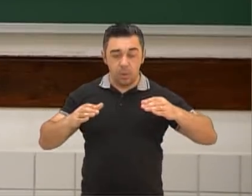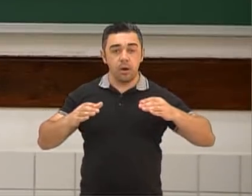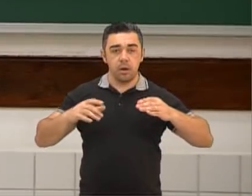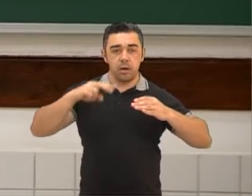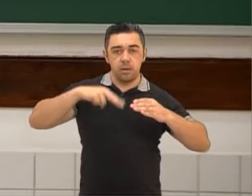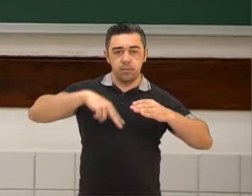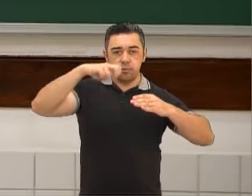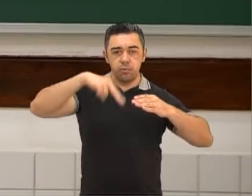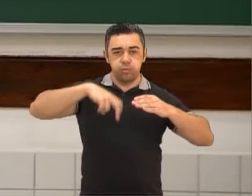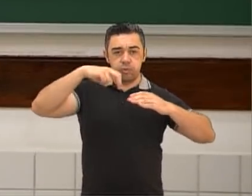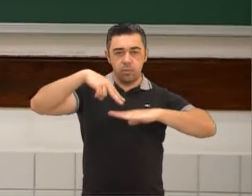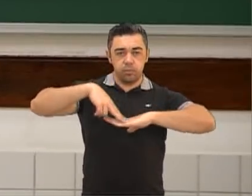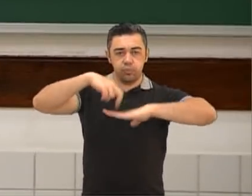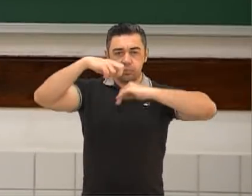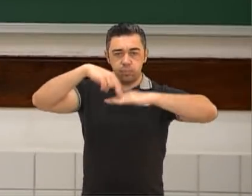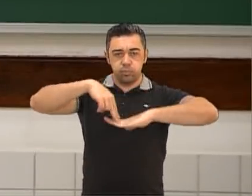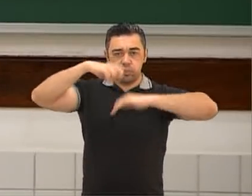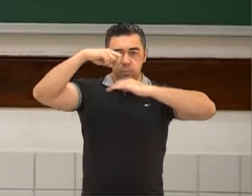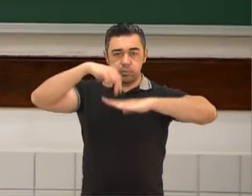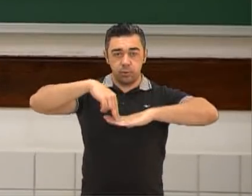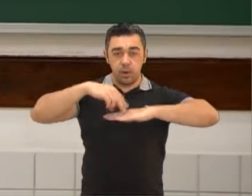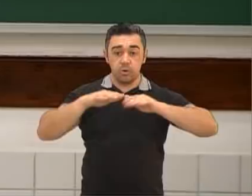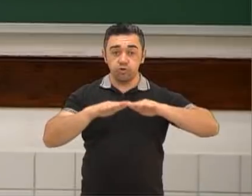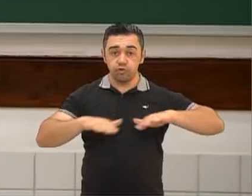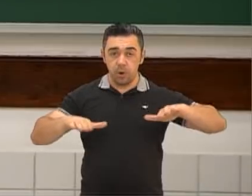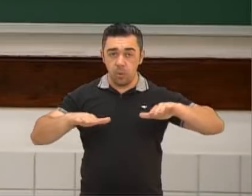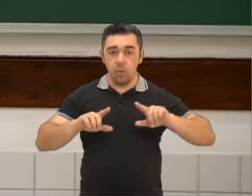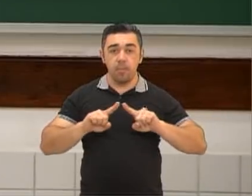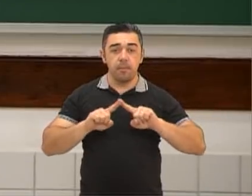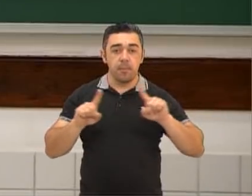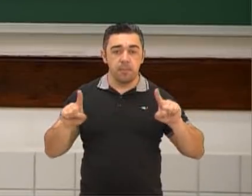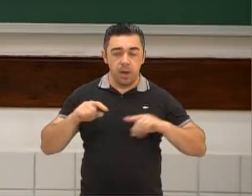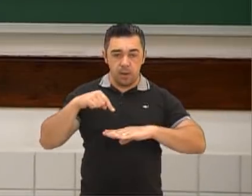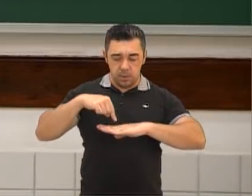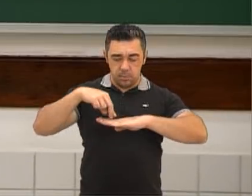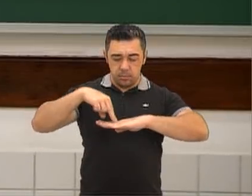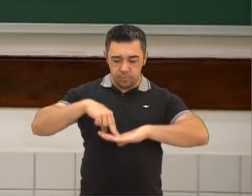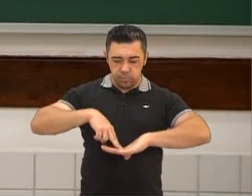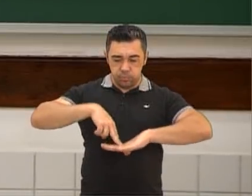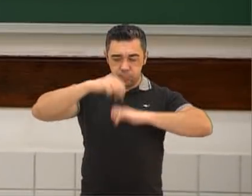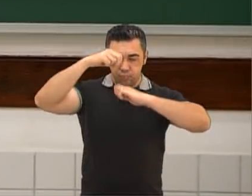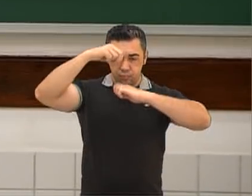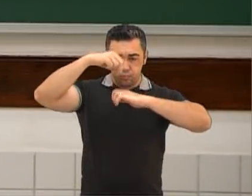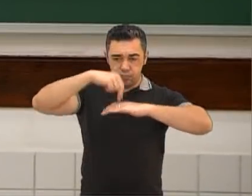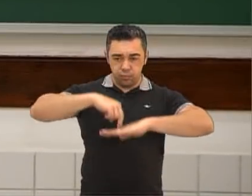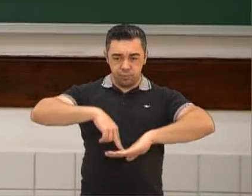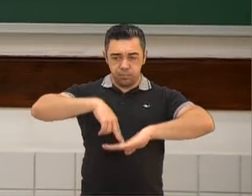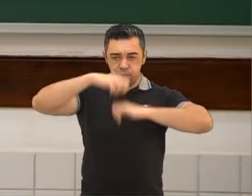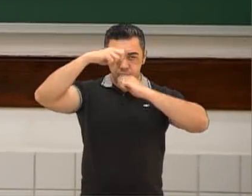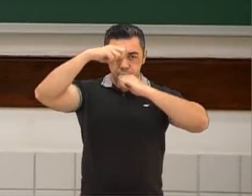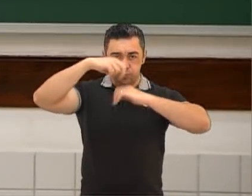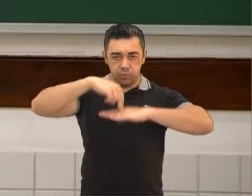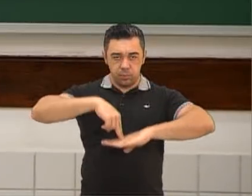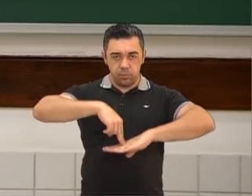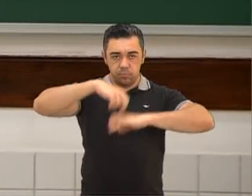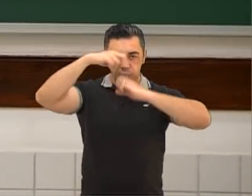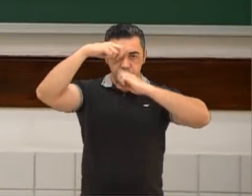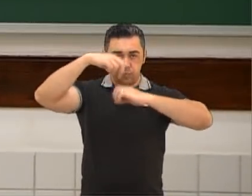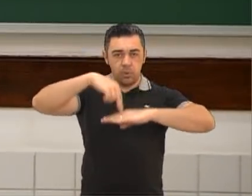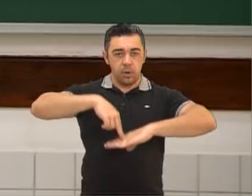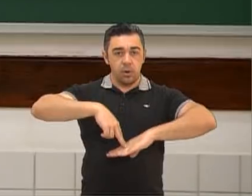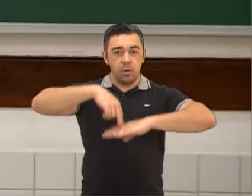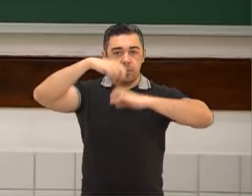solo. Porém, o acrobata usa a cama elástica, usa o trampolim para